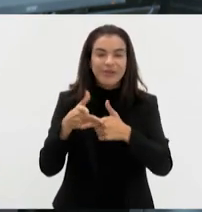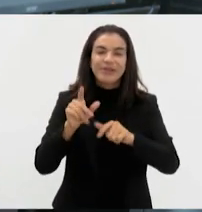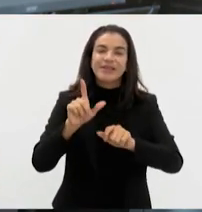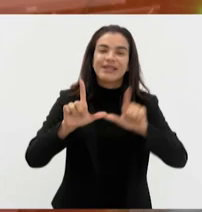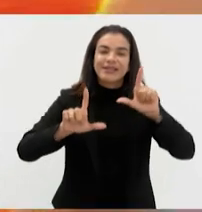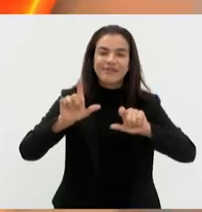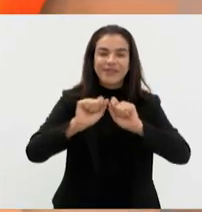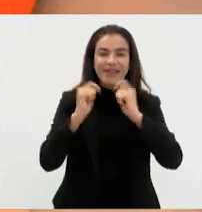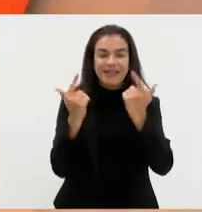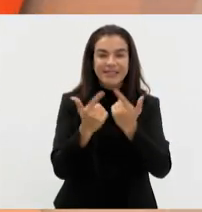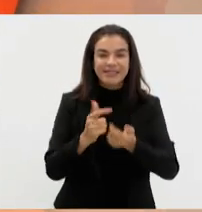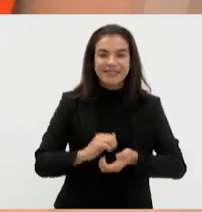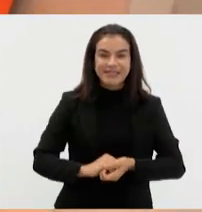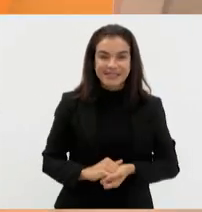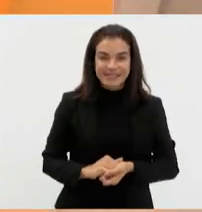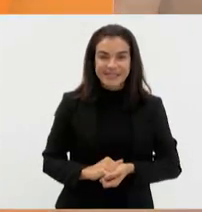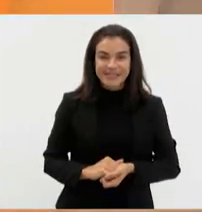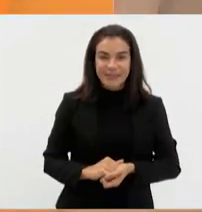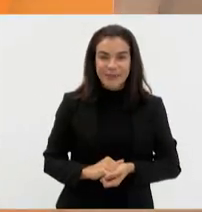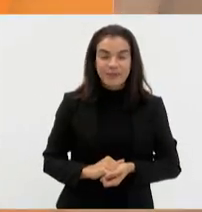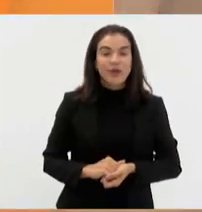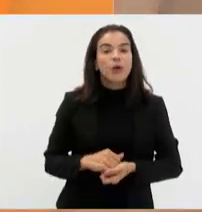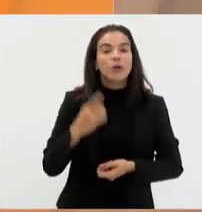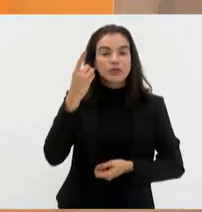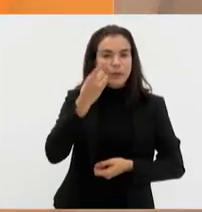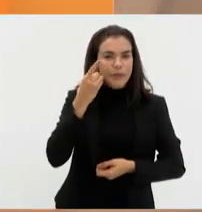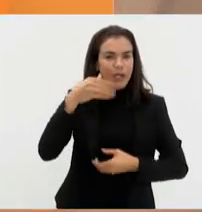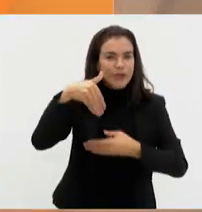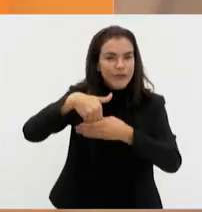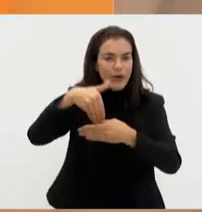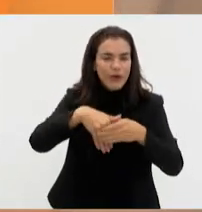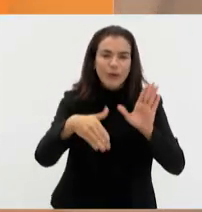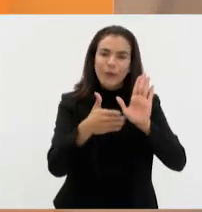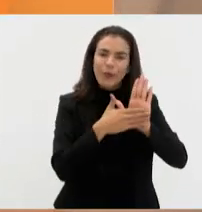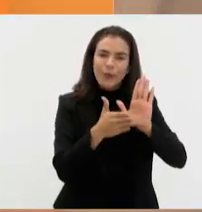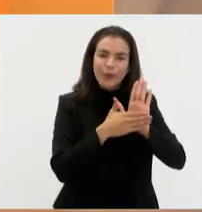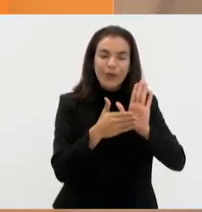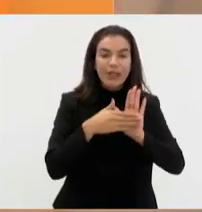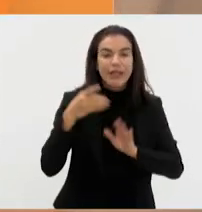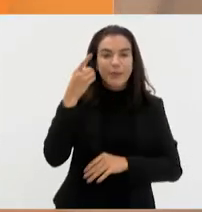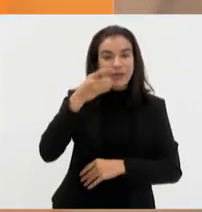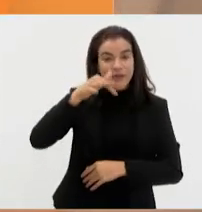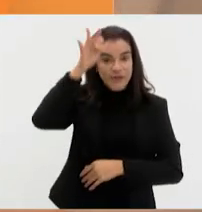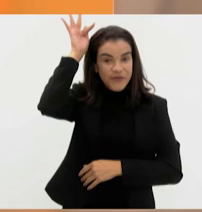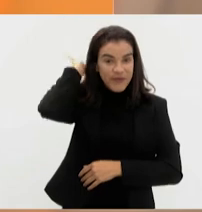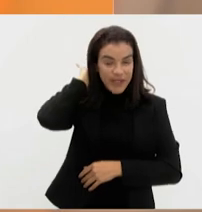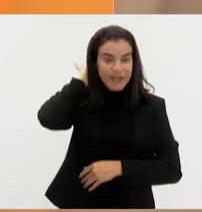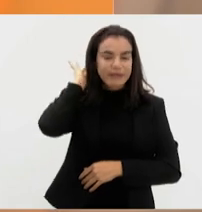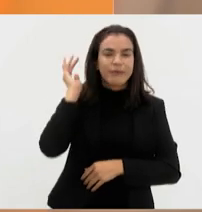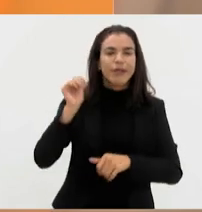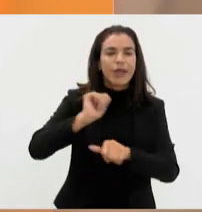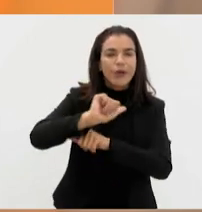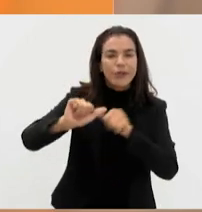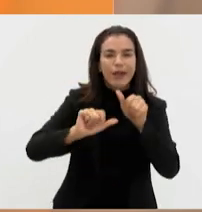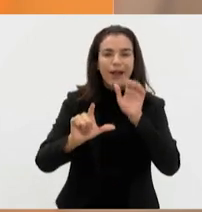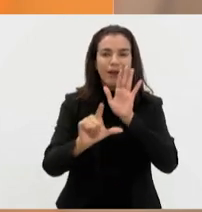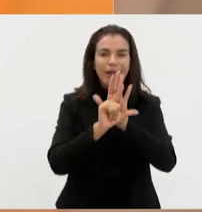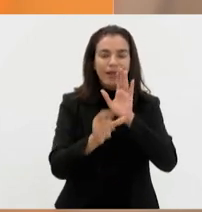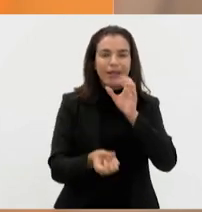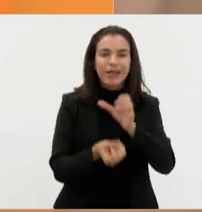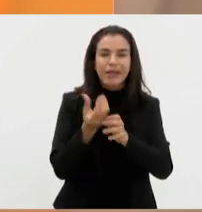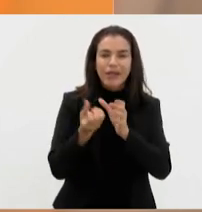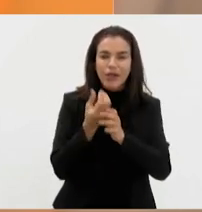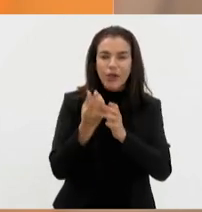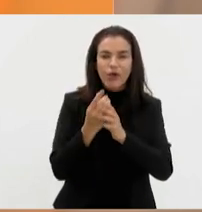Alerj. Os parlamentares votam proposta do deputado Fred Pacheco, que altera a lei que criou o